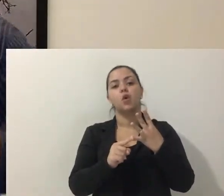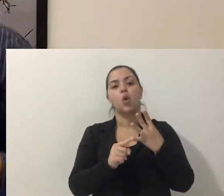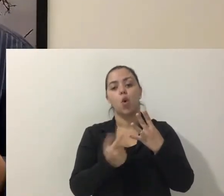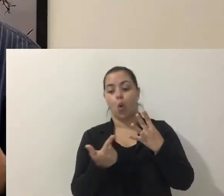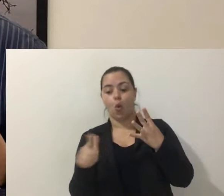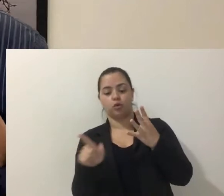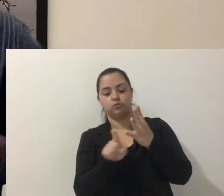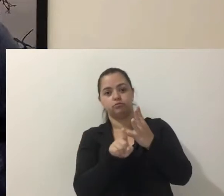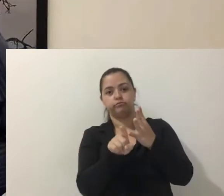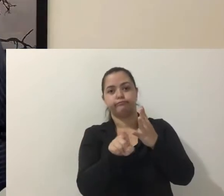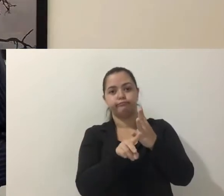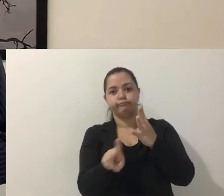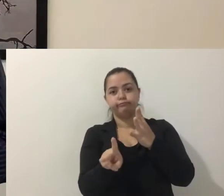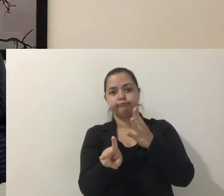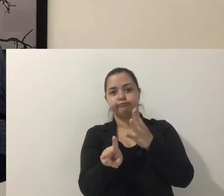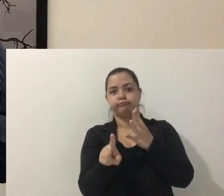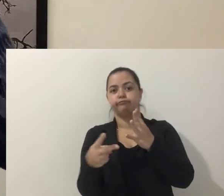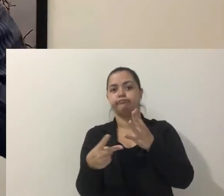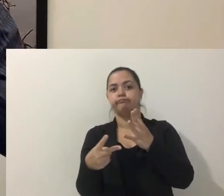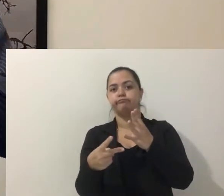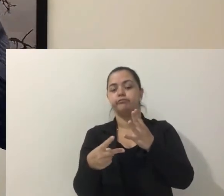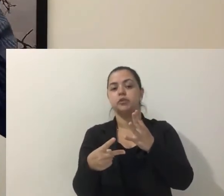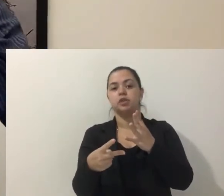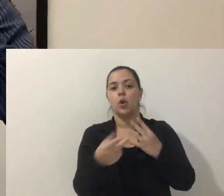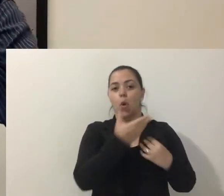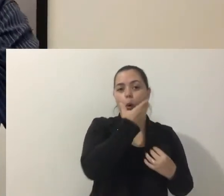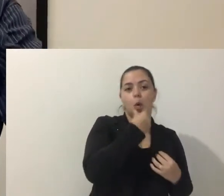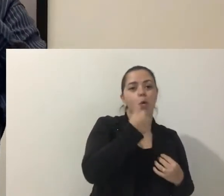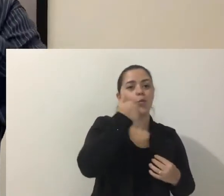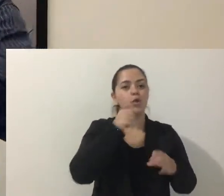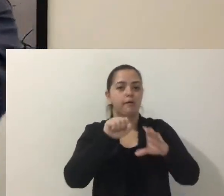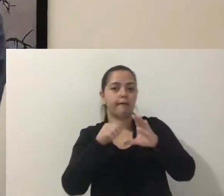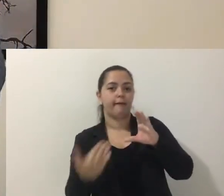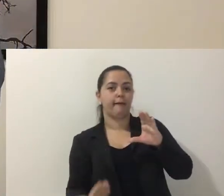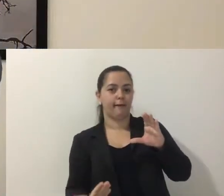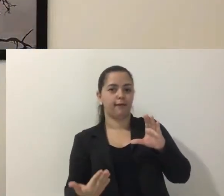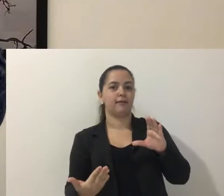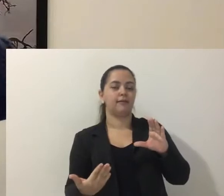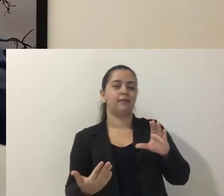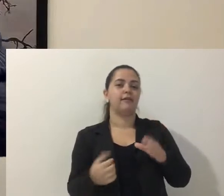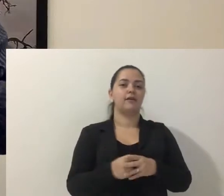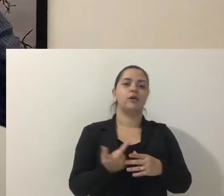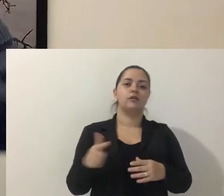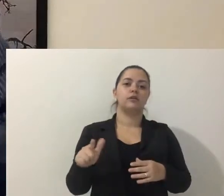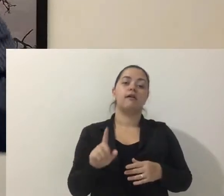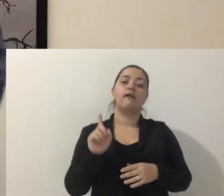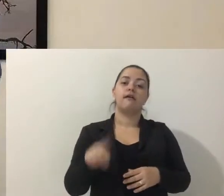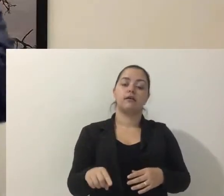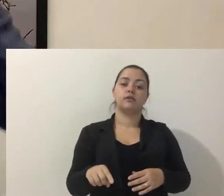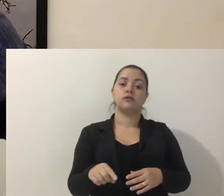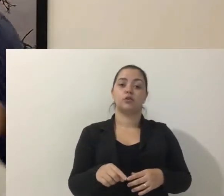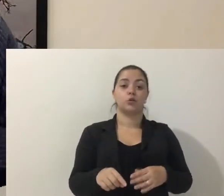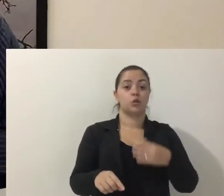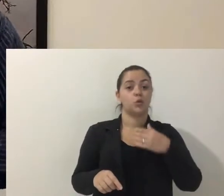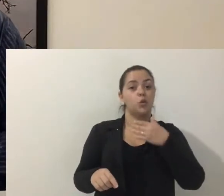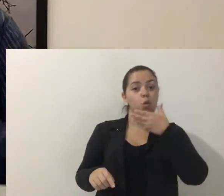um homem e uma mulher. Ou seja, fala do contexto monogâmico e do contexto heterossexual